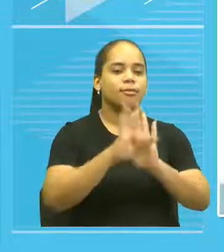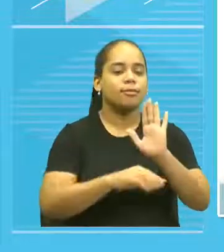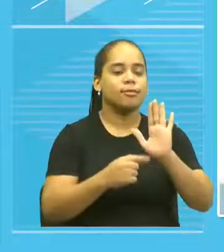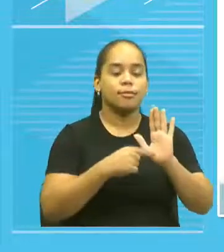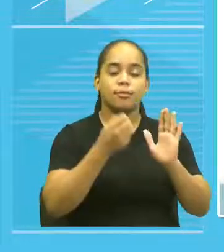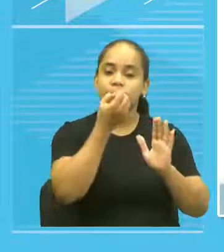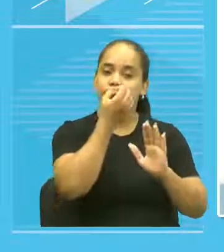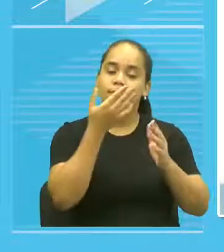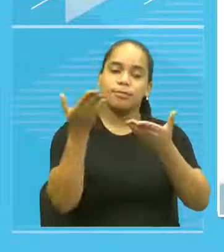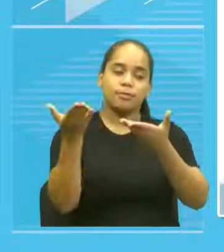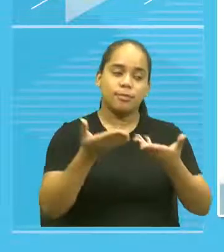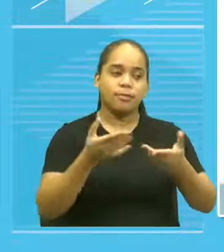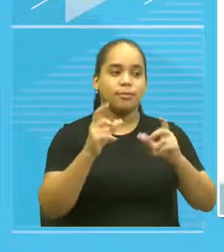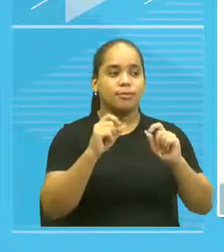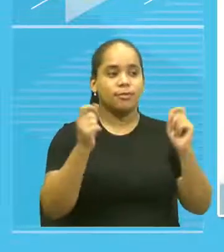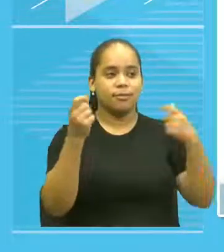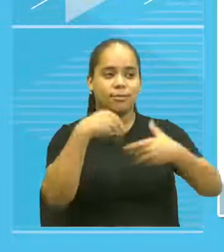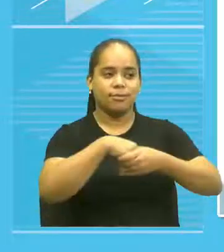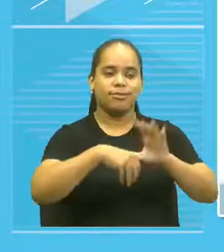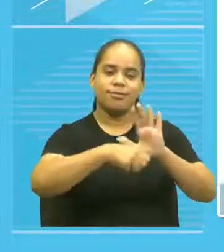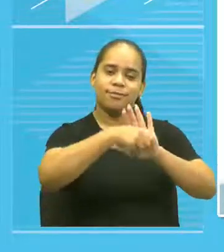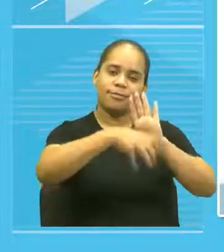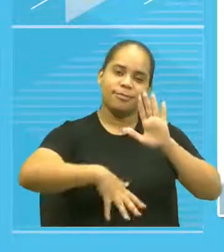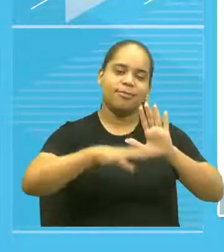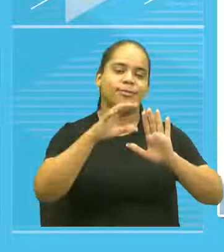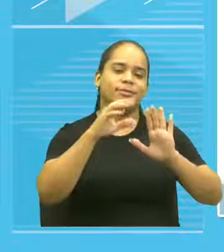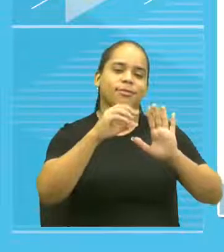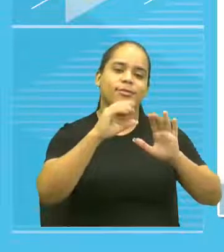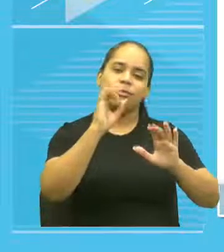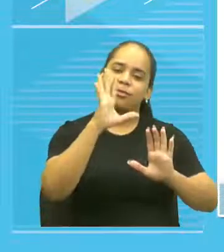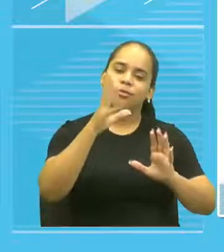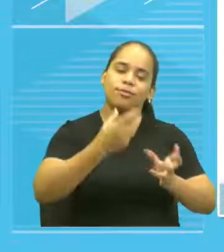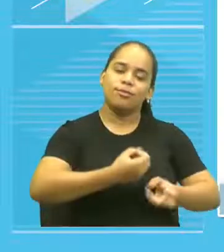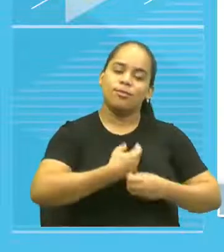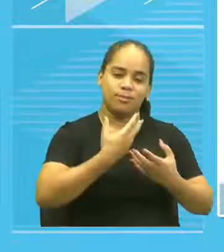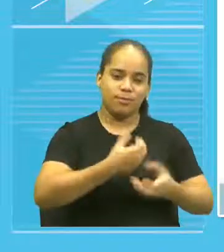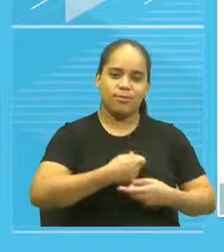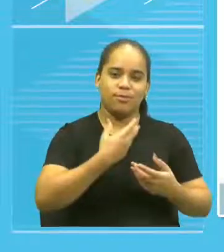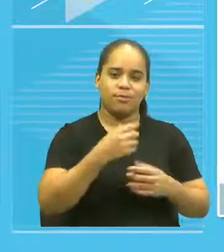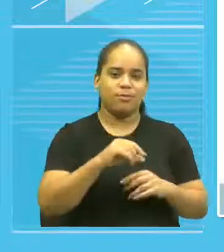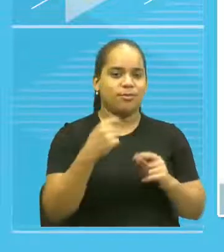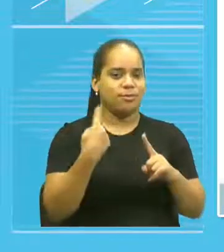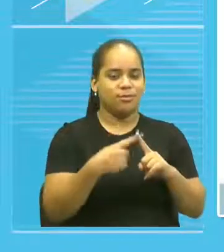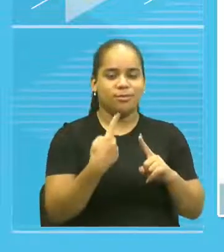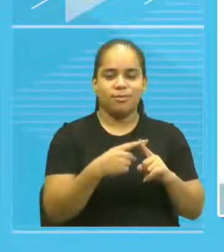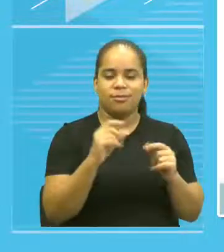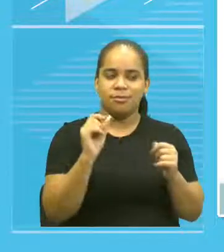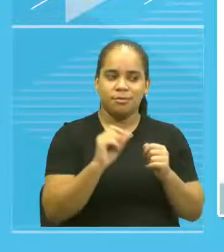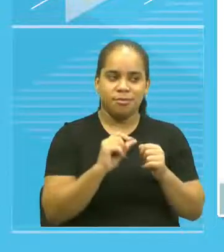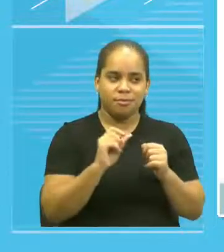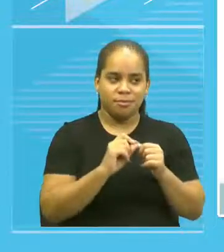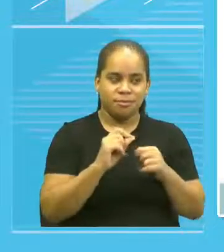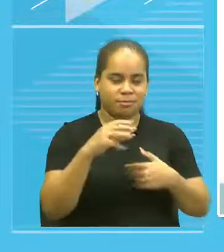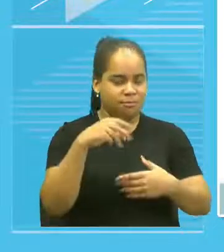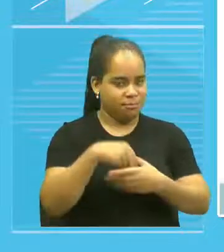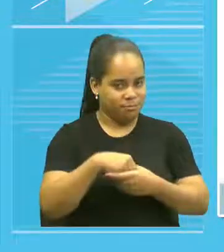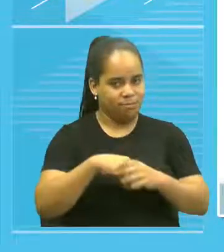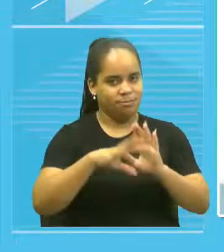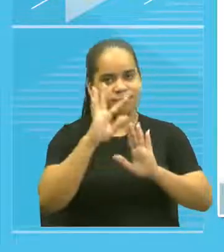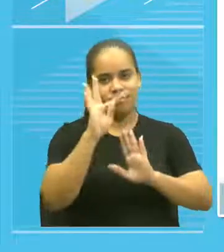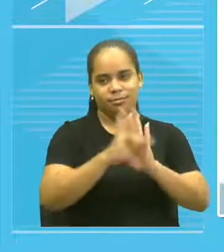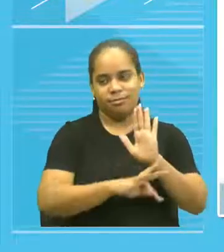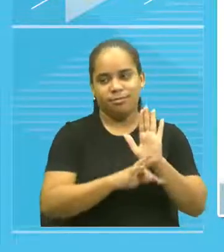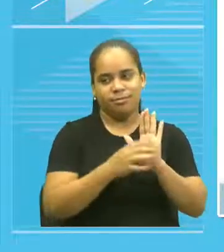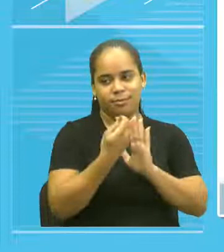que será bem-vindo essas figuras de linguagem é mesmo é só em poesia né Professor porque não dá para fazer essa firula aí lá no texto